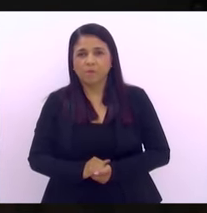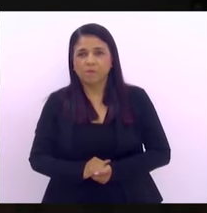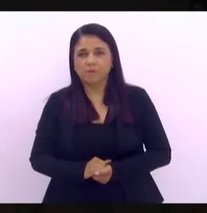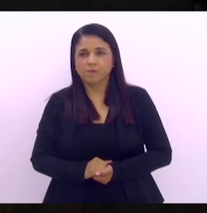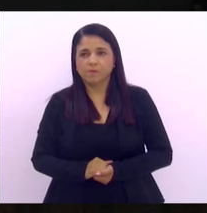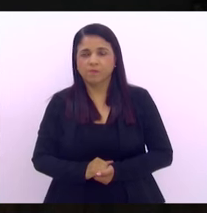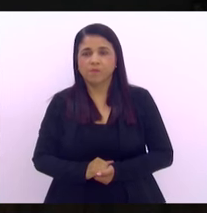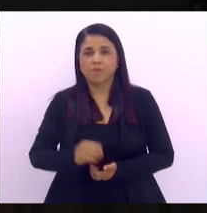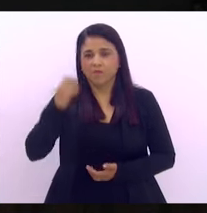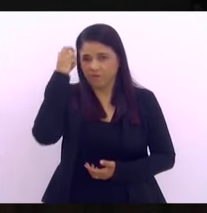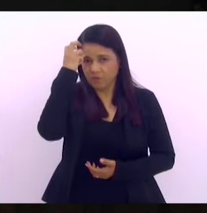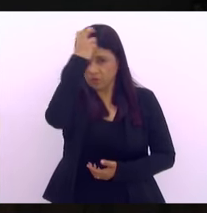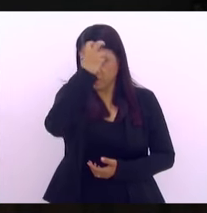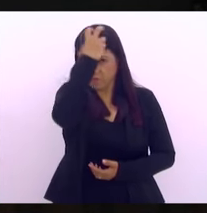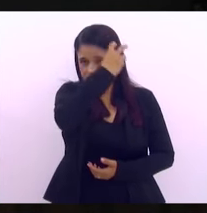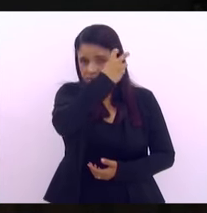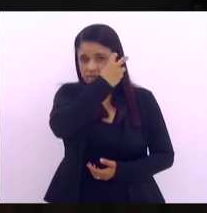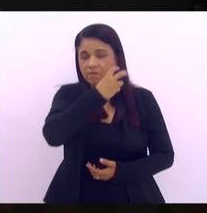Deputada Verônica Lima.